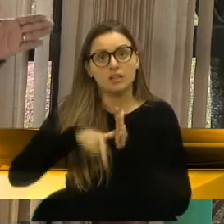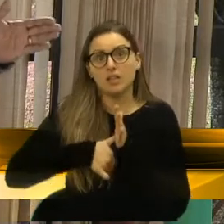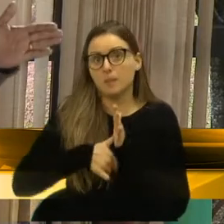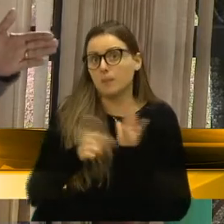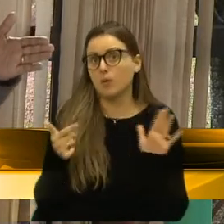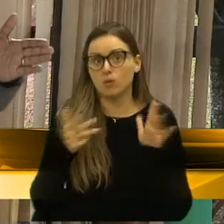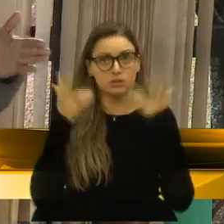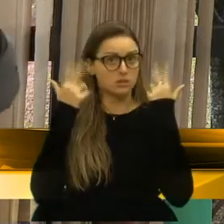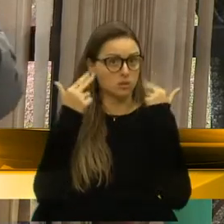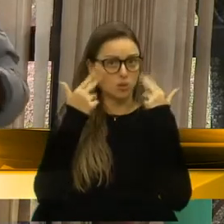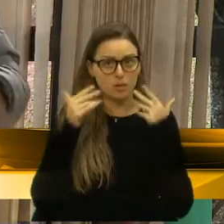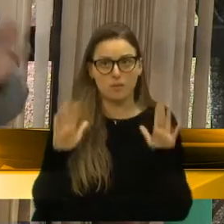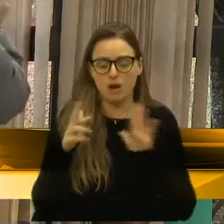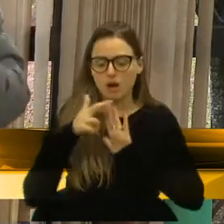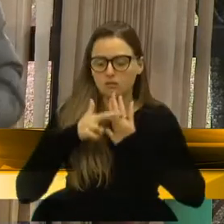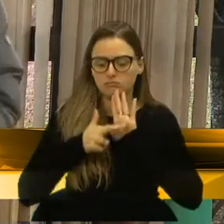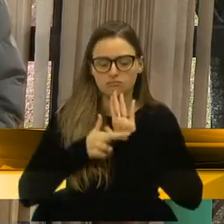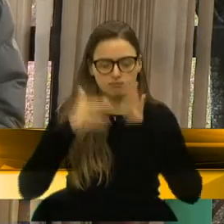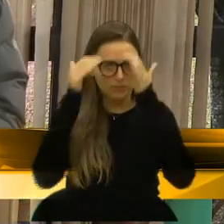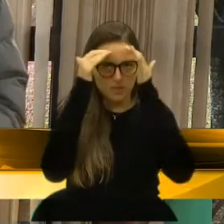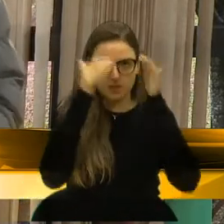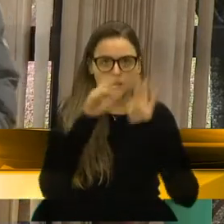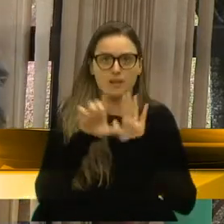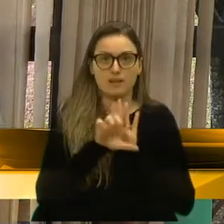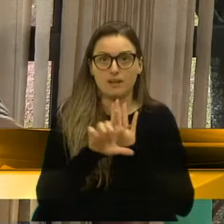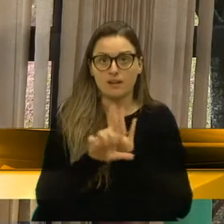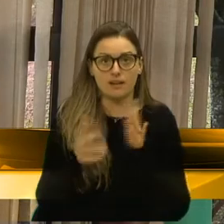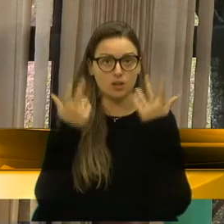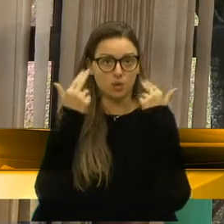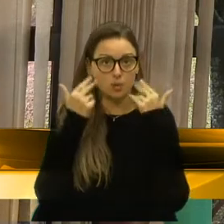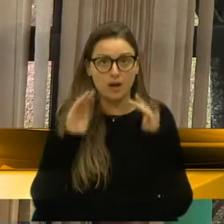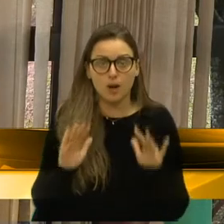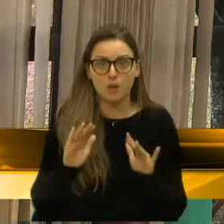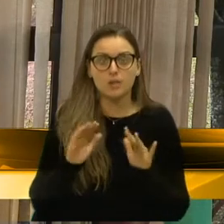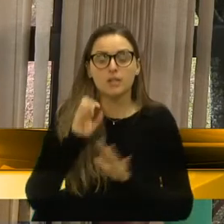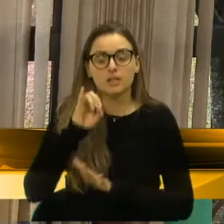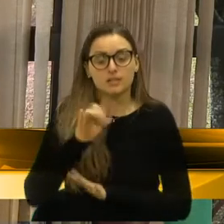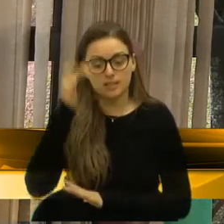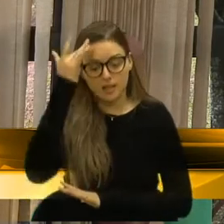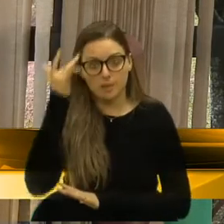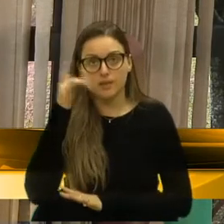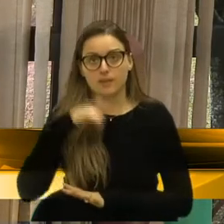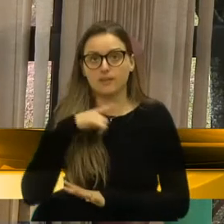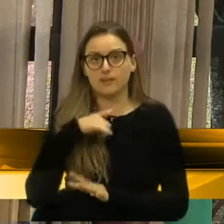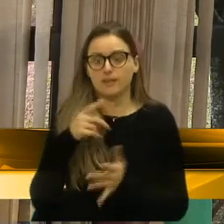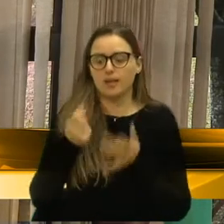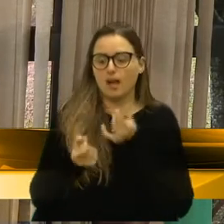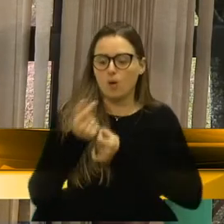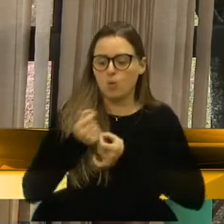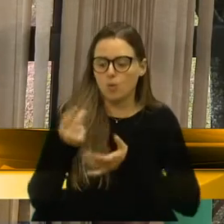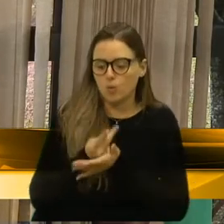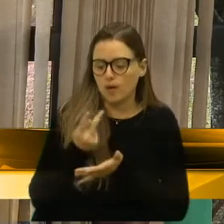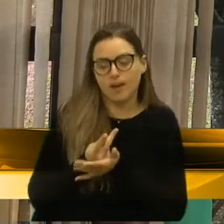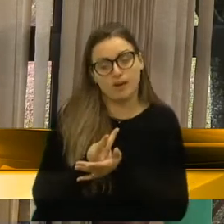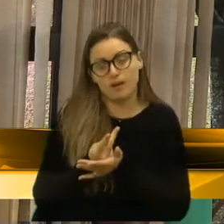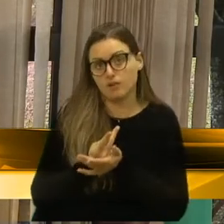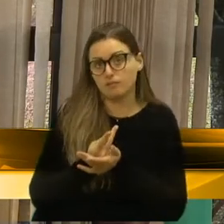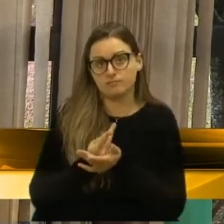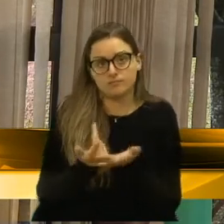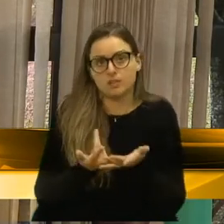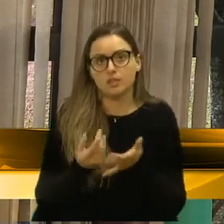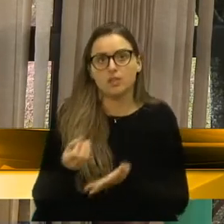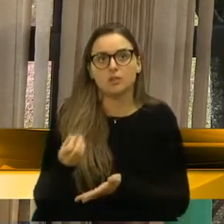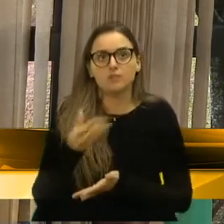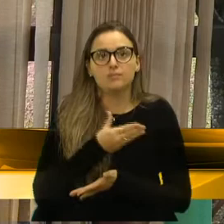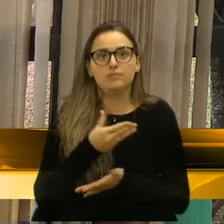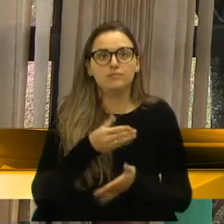dele normal que sim com as normas daí e evidentemente que se amanhã tiver alguma inconsistência se tiver algum erro uma